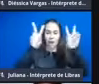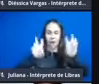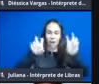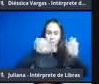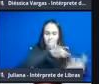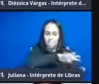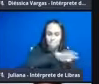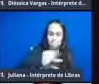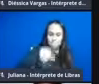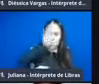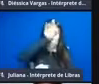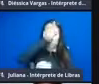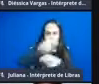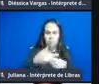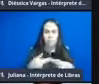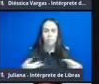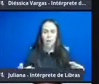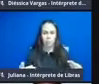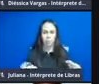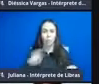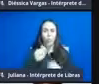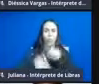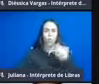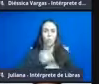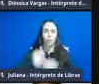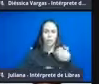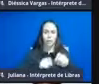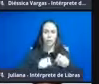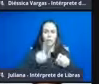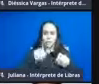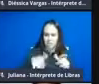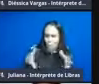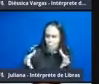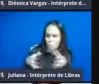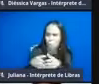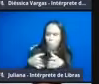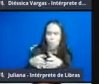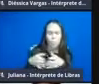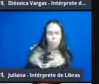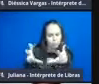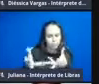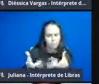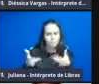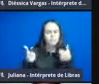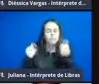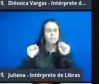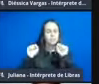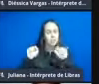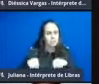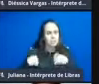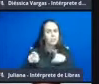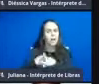modo que possa permitir que é um grupo fantástico, né, e que traz um monte de